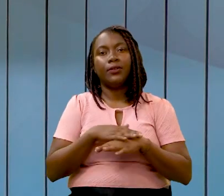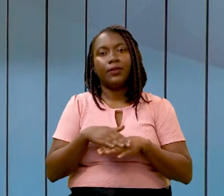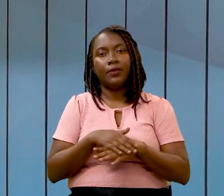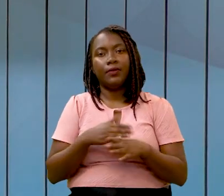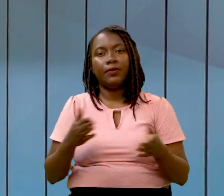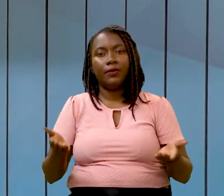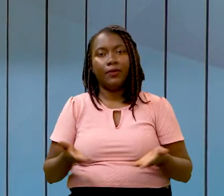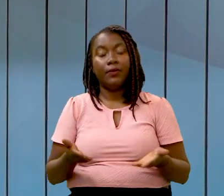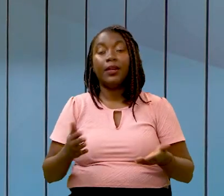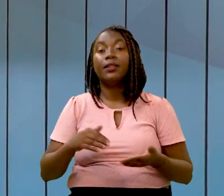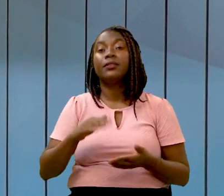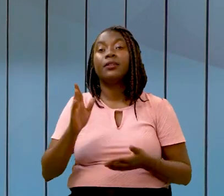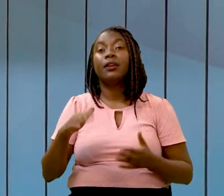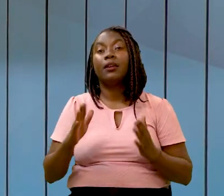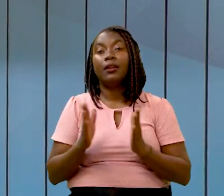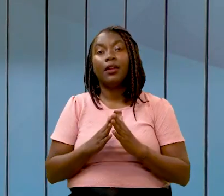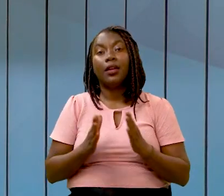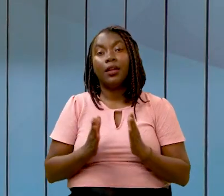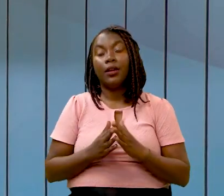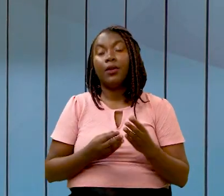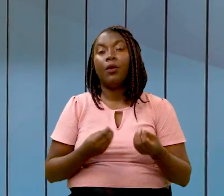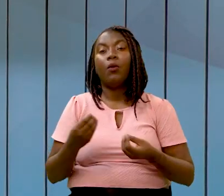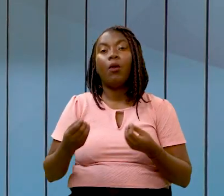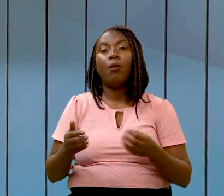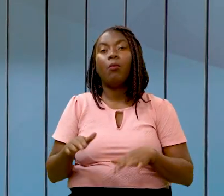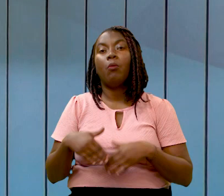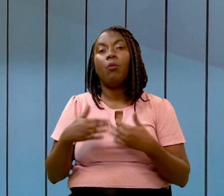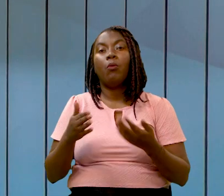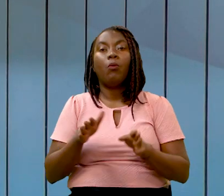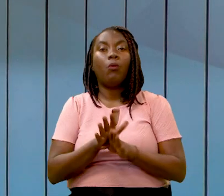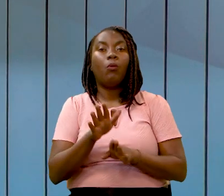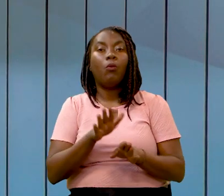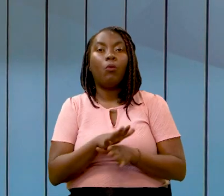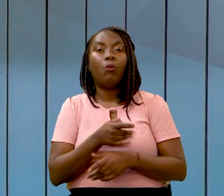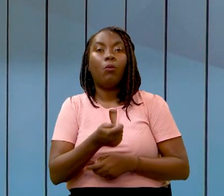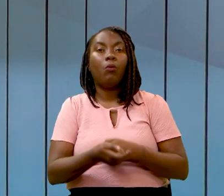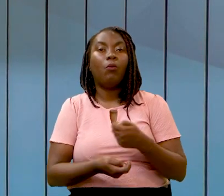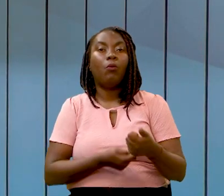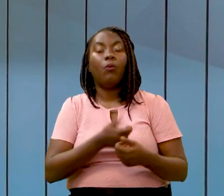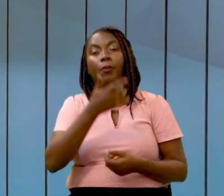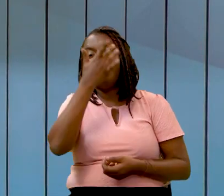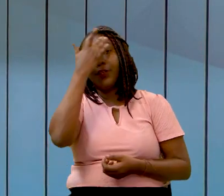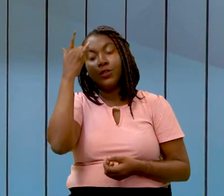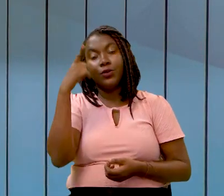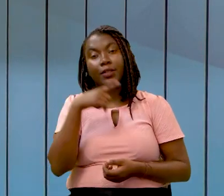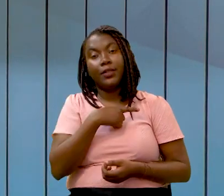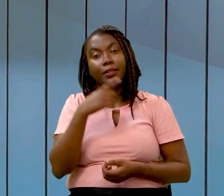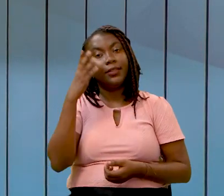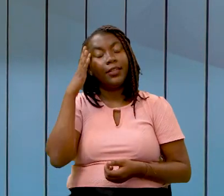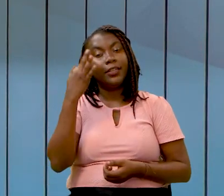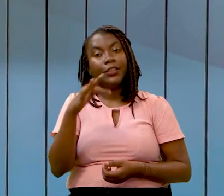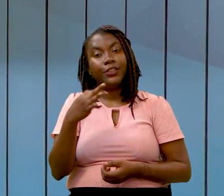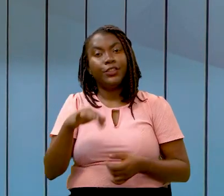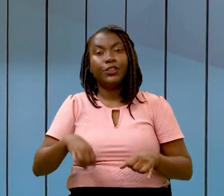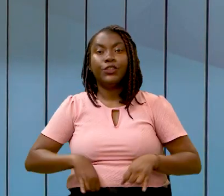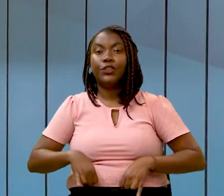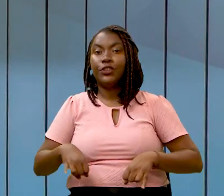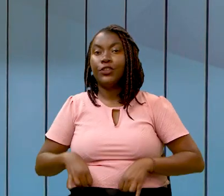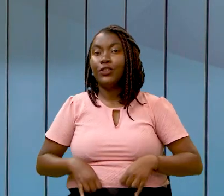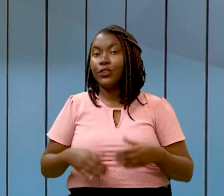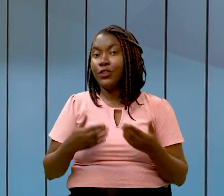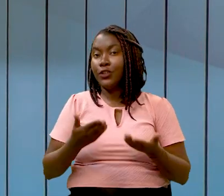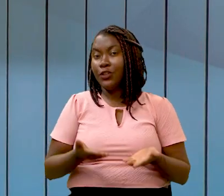aqui, para quem está em casa, quais são as dicas que você daria para a pessoa que tem enxaqueca, sofre com isso,